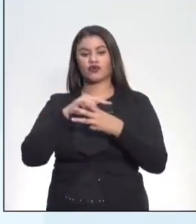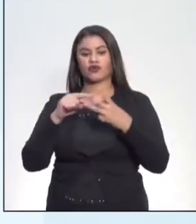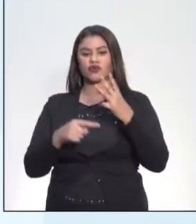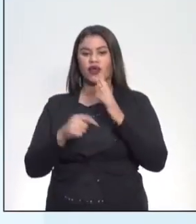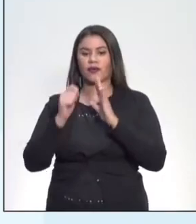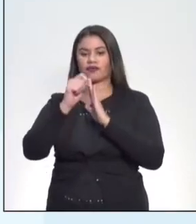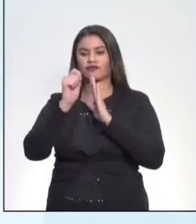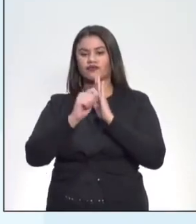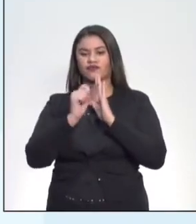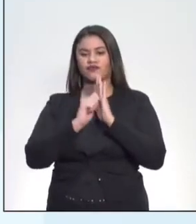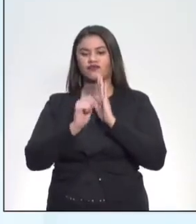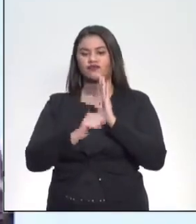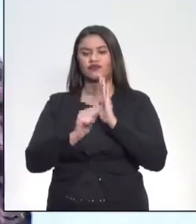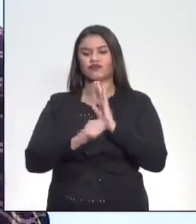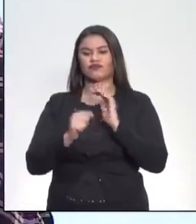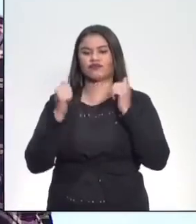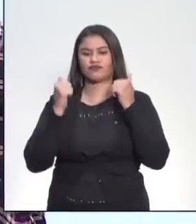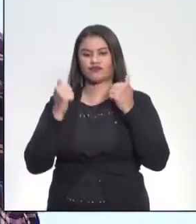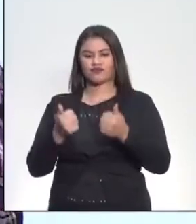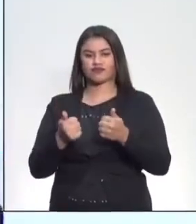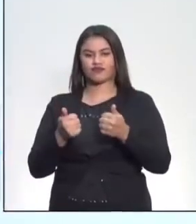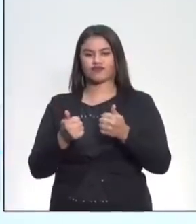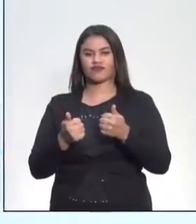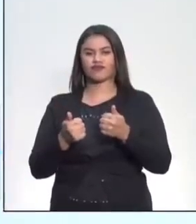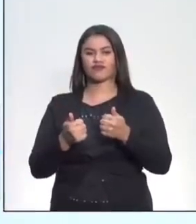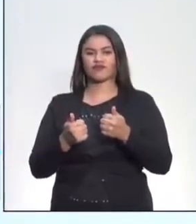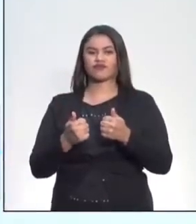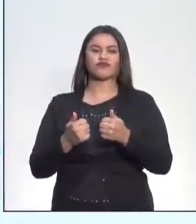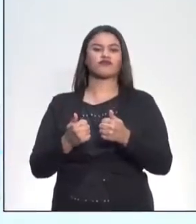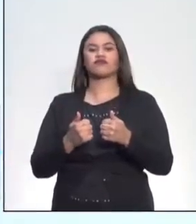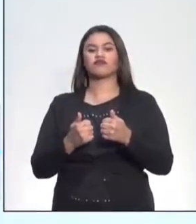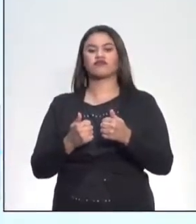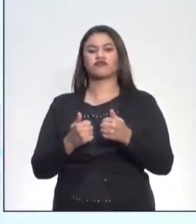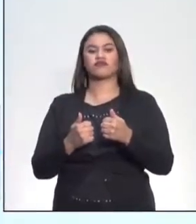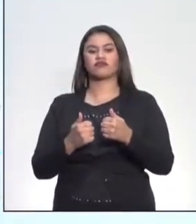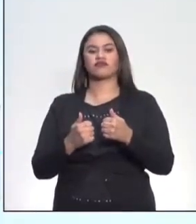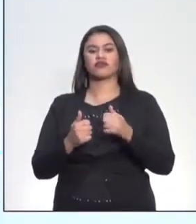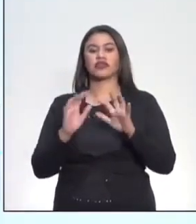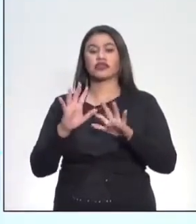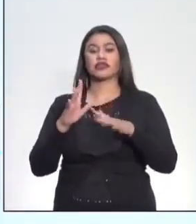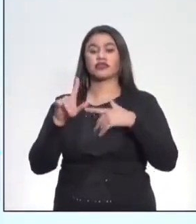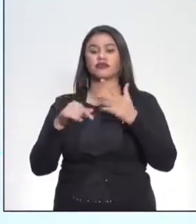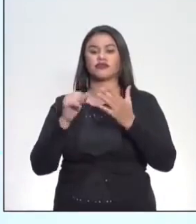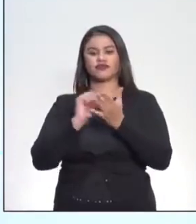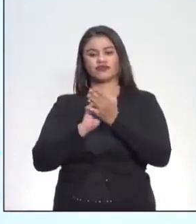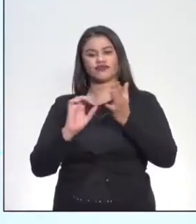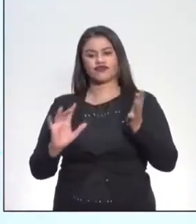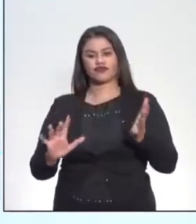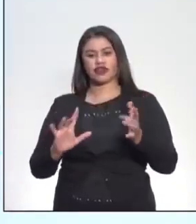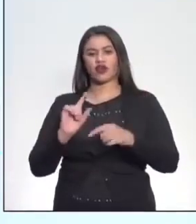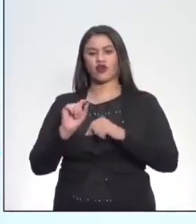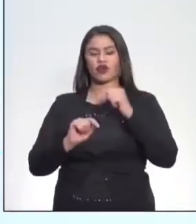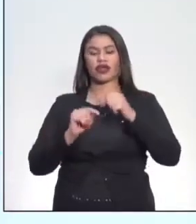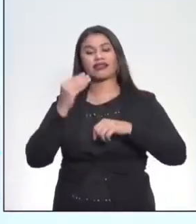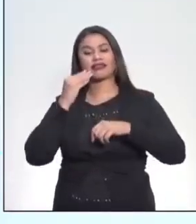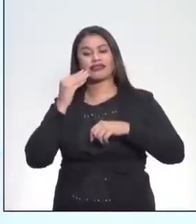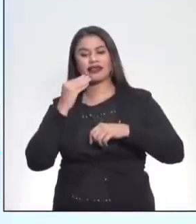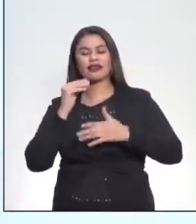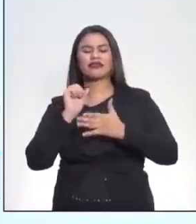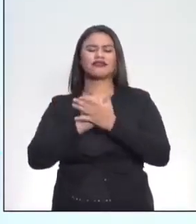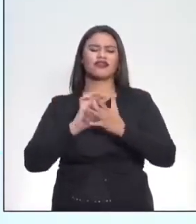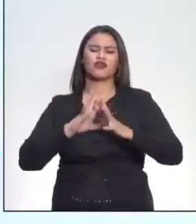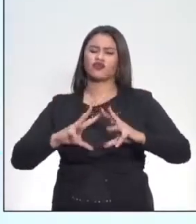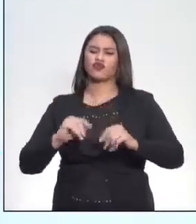de vocês. Tá ok? E quando vocês fizerem esse exercício, lembrem-se, gente, procurem fazer todas as